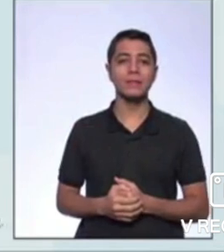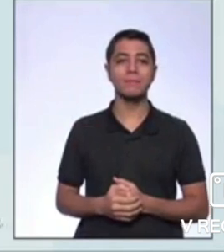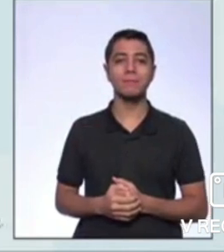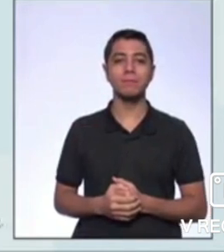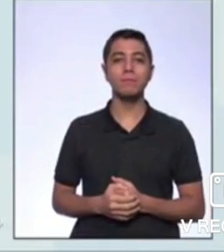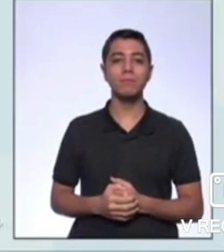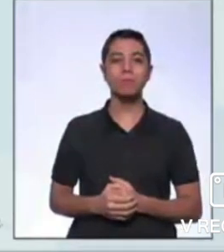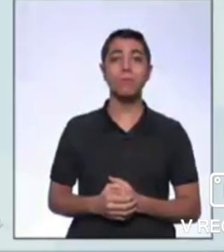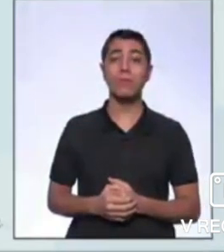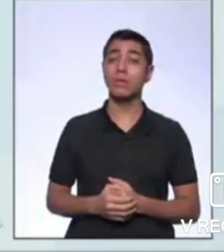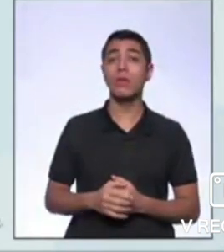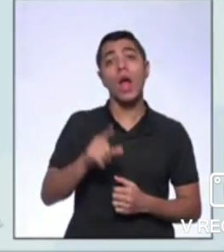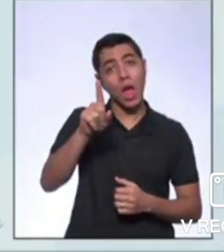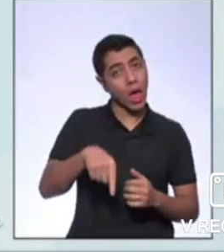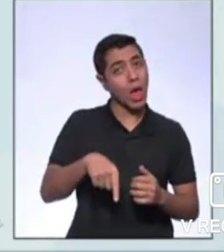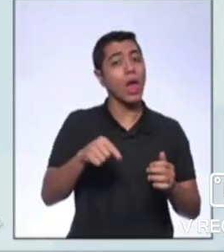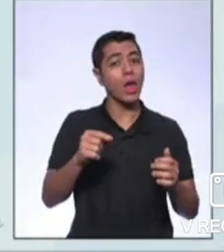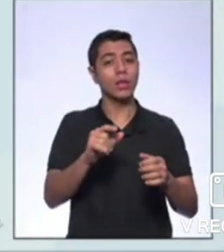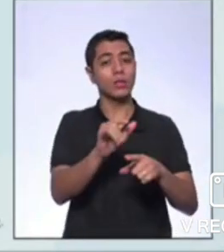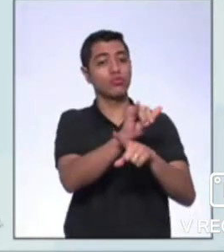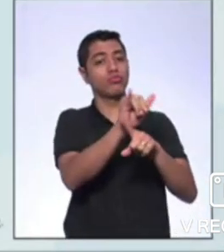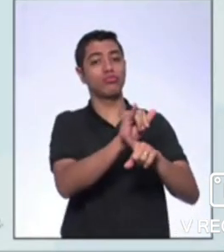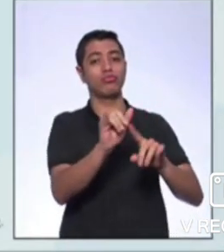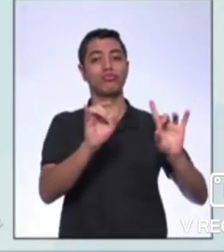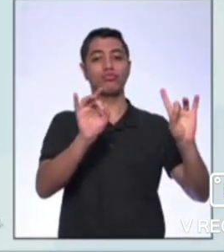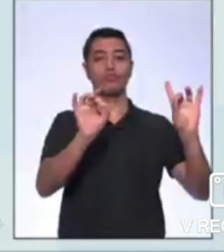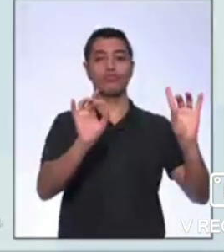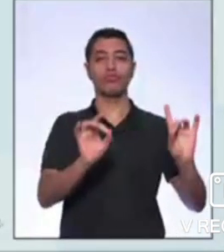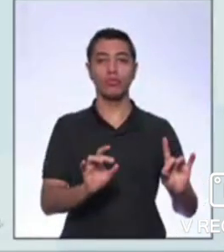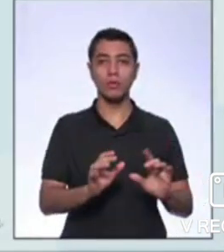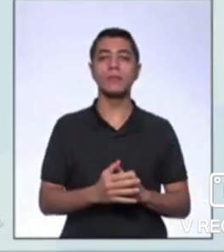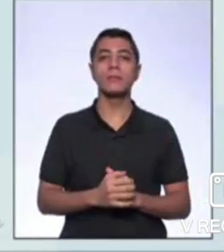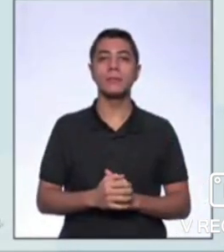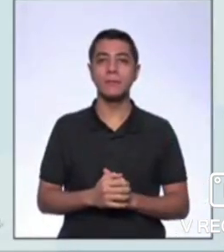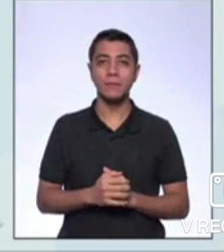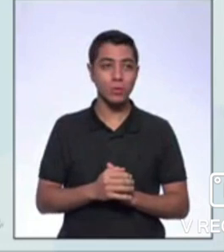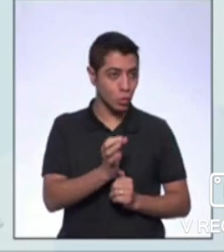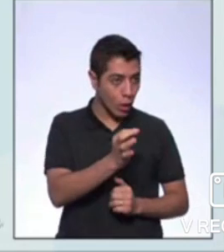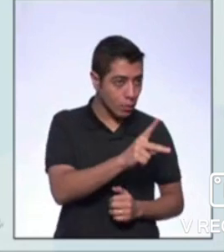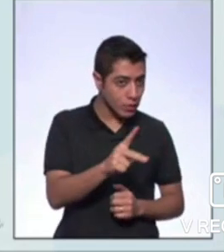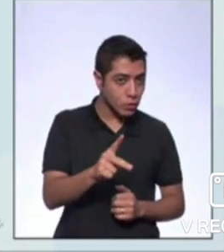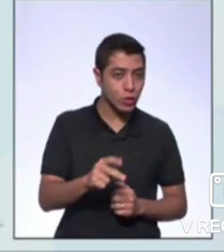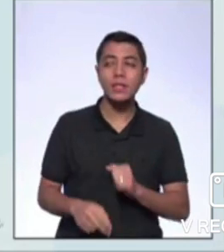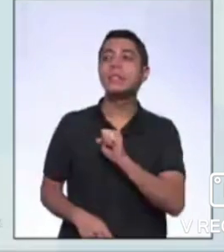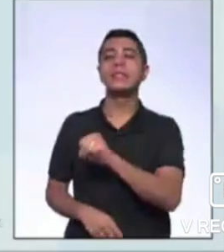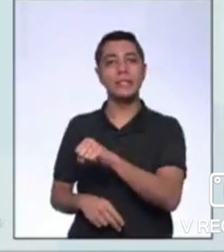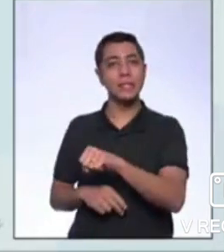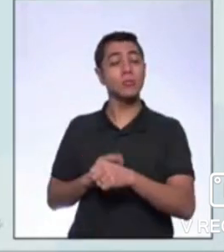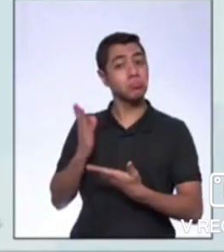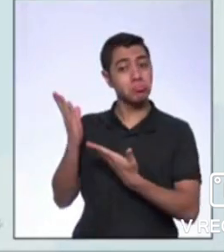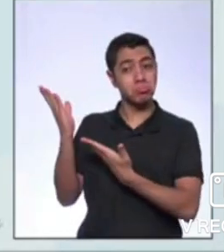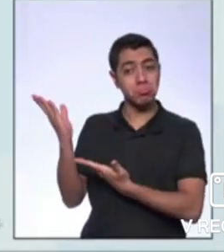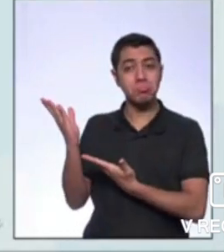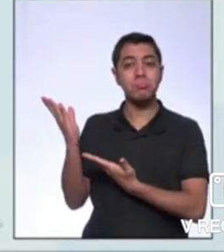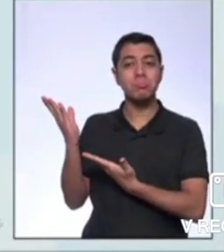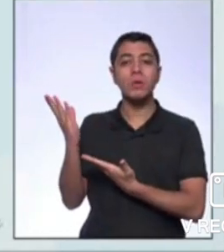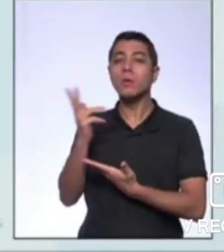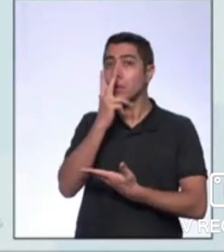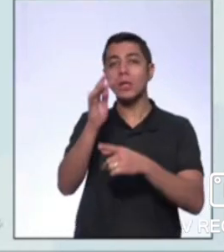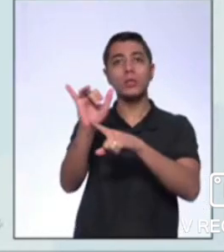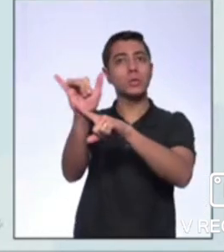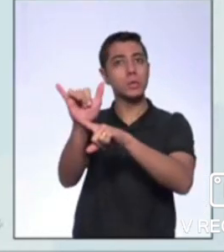uma certa suntuosidade, né, professor? Sim. Inclusive, essa suntuosidade toda, depois dentro da